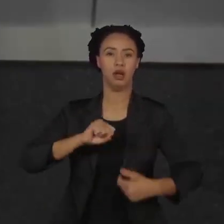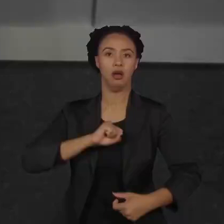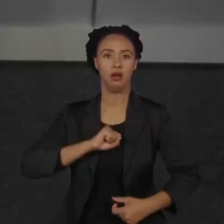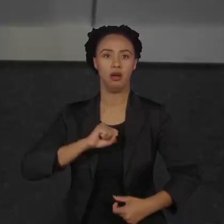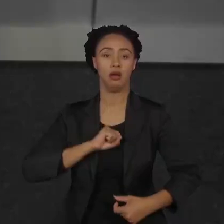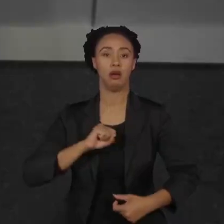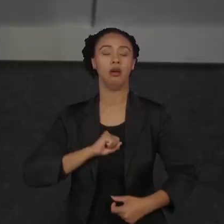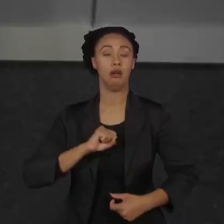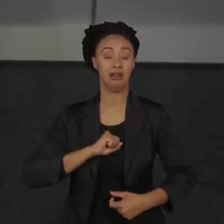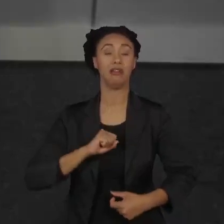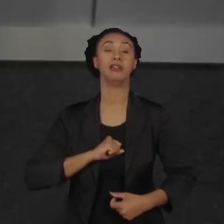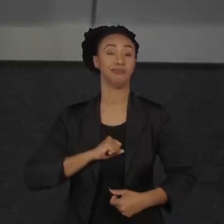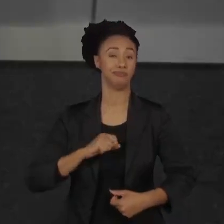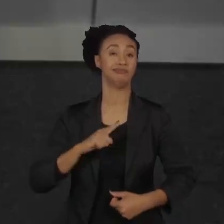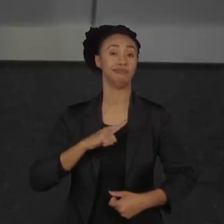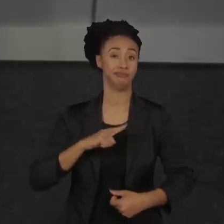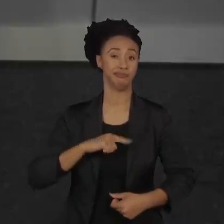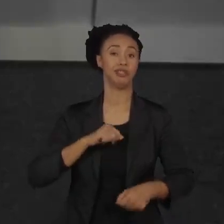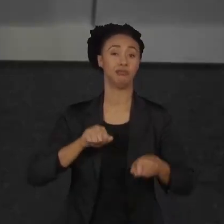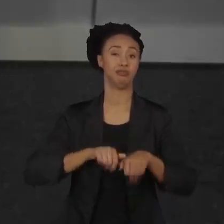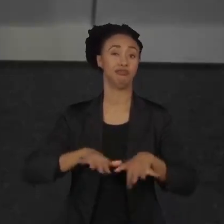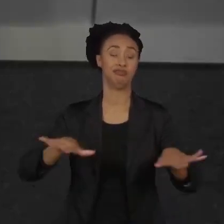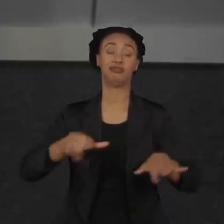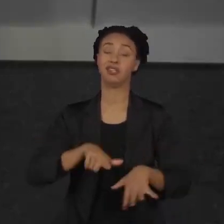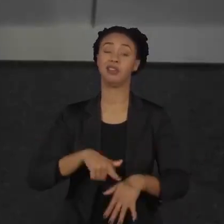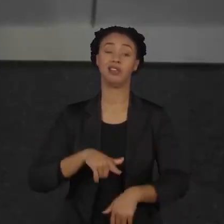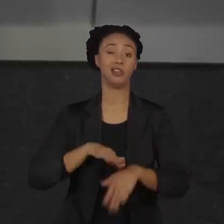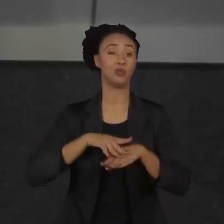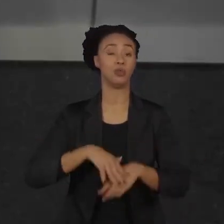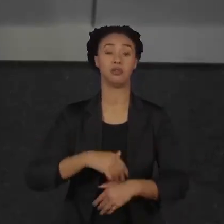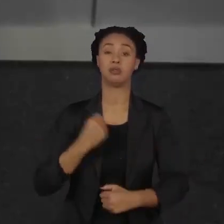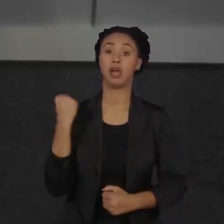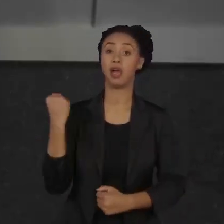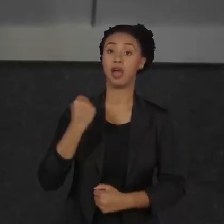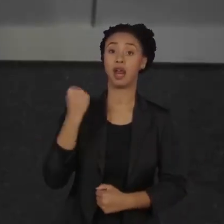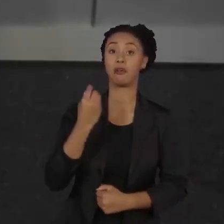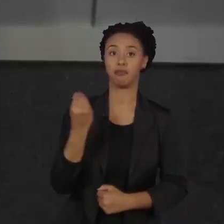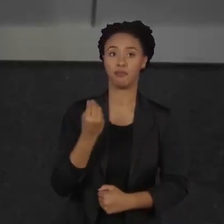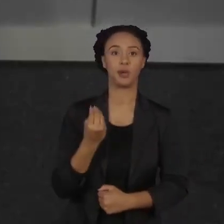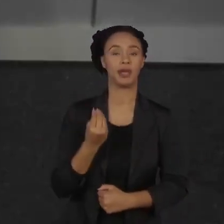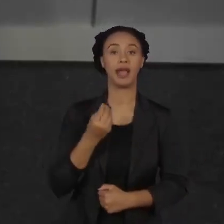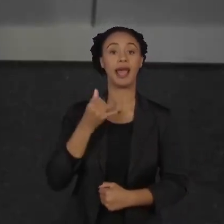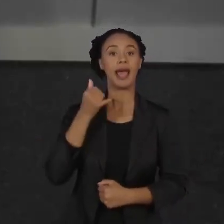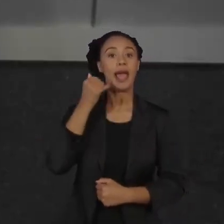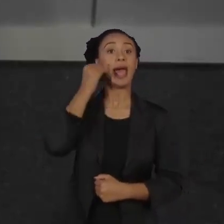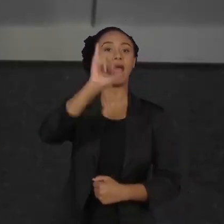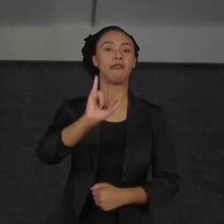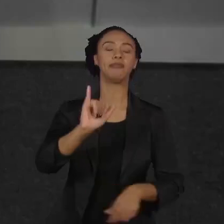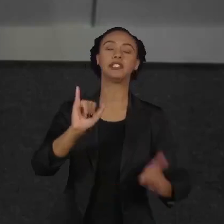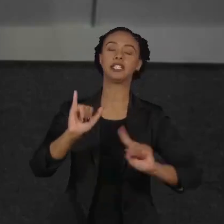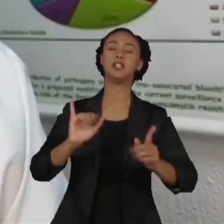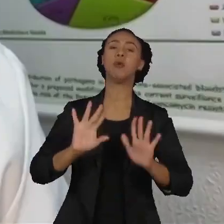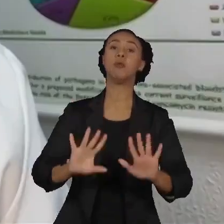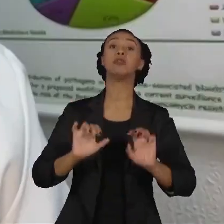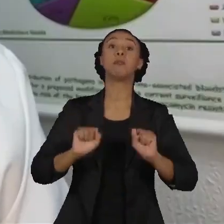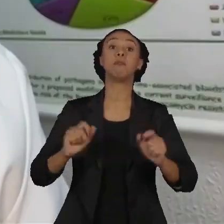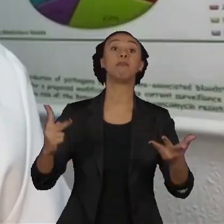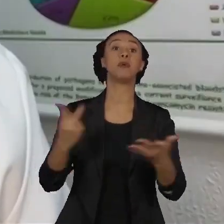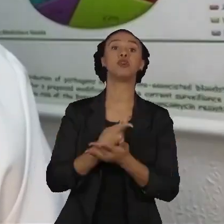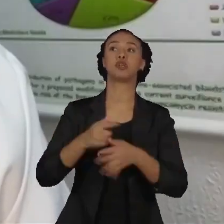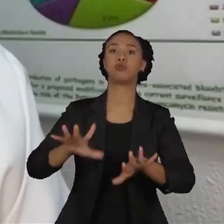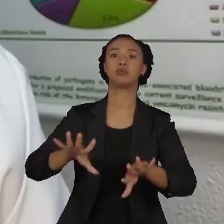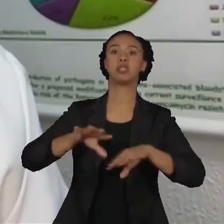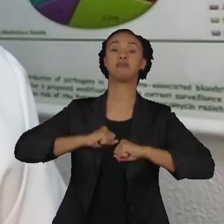graves da doença, porque ela não impede a pessoa de ter tuberculose, mas ela vai ter uma forma mais leve. Sem